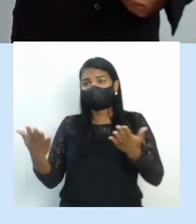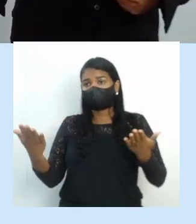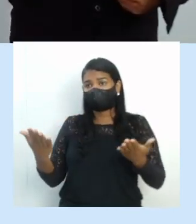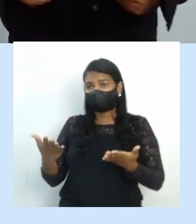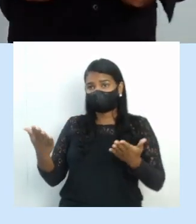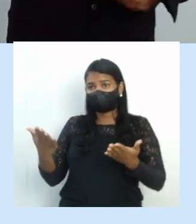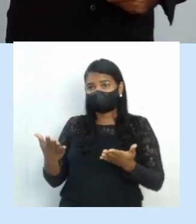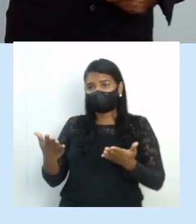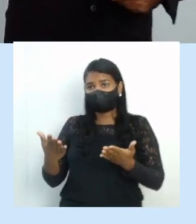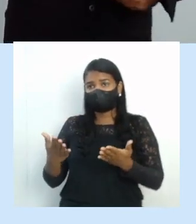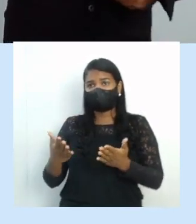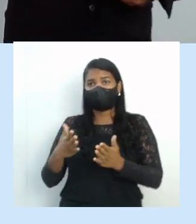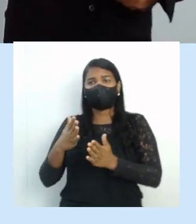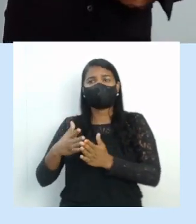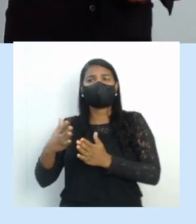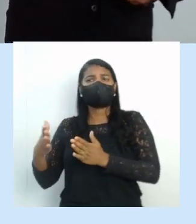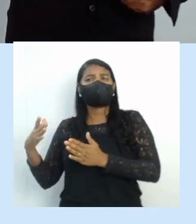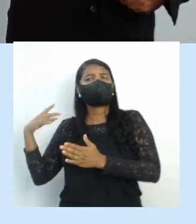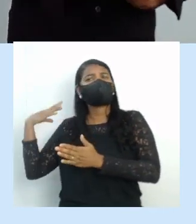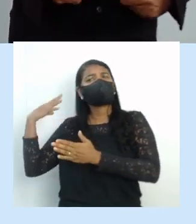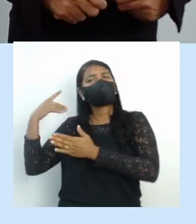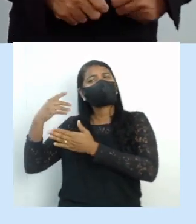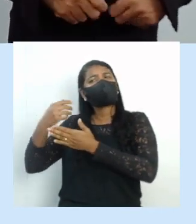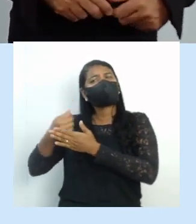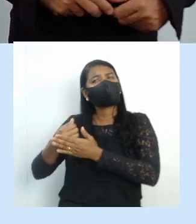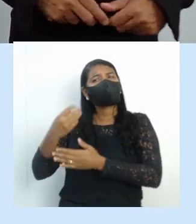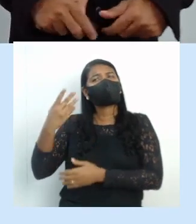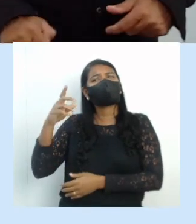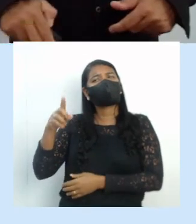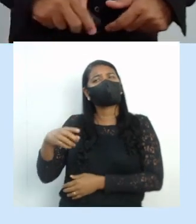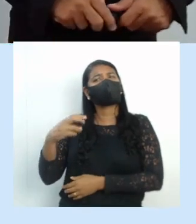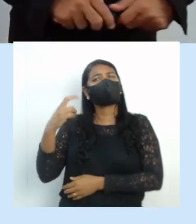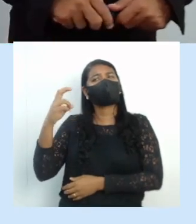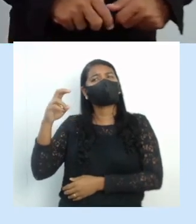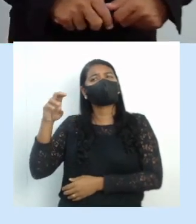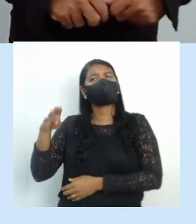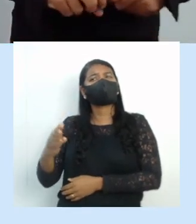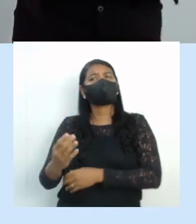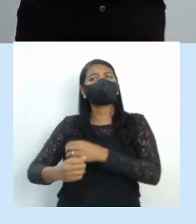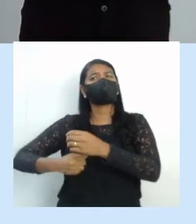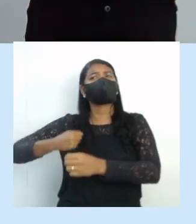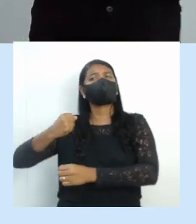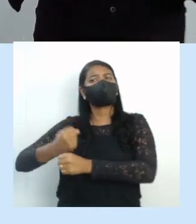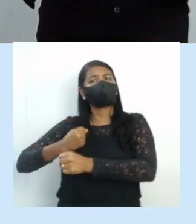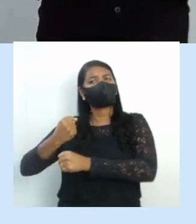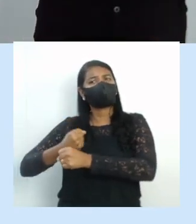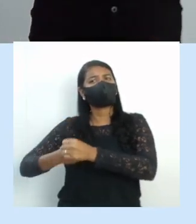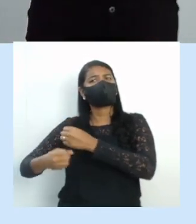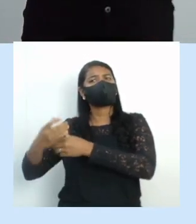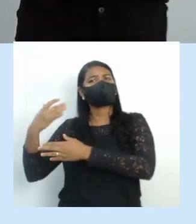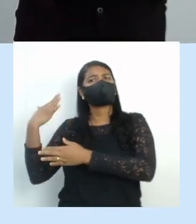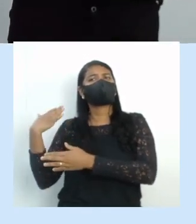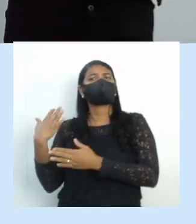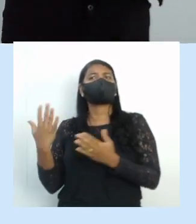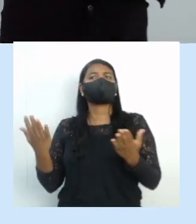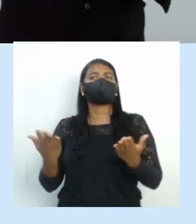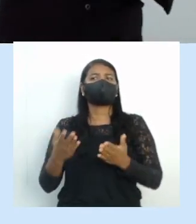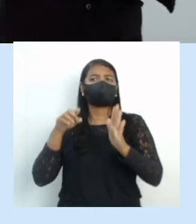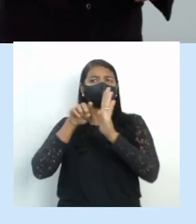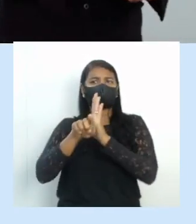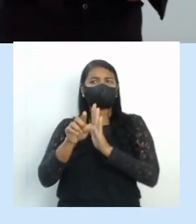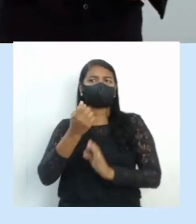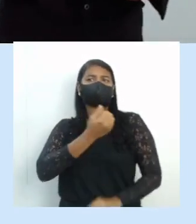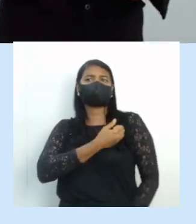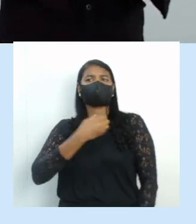processo aí, que já dura cerca de 4,5 bilhões de anos. E agora a gente vai para a nossa questão de